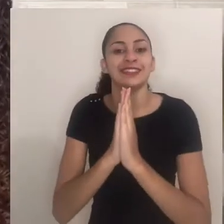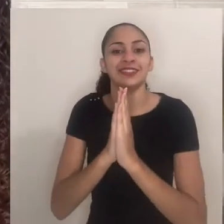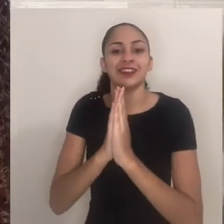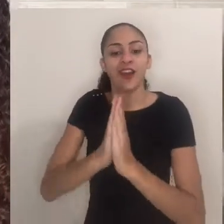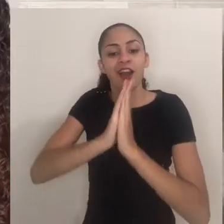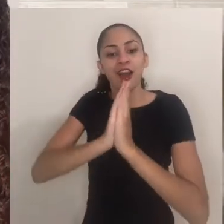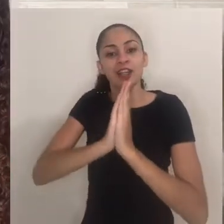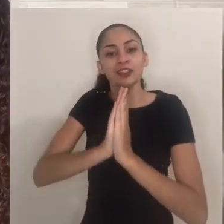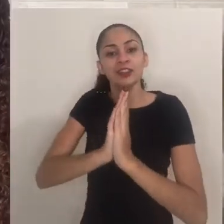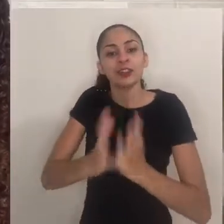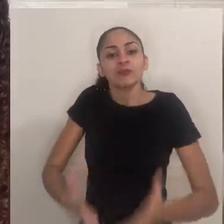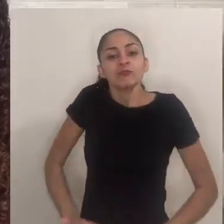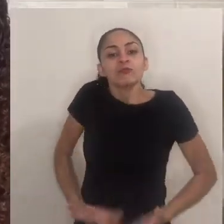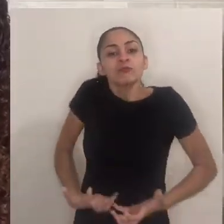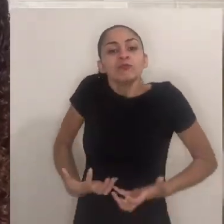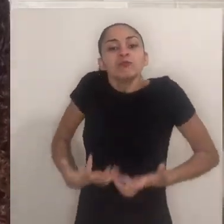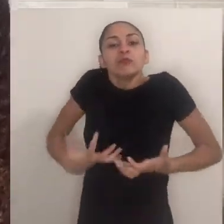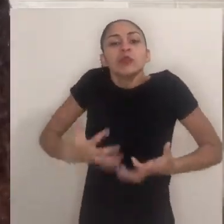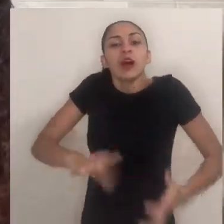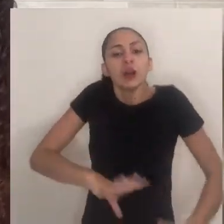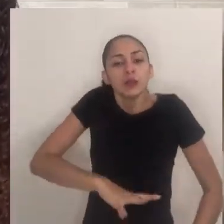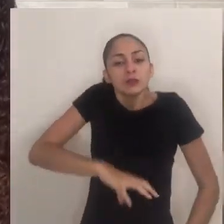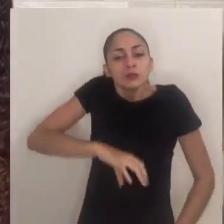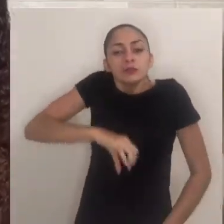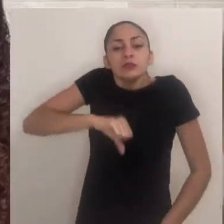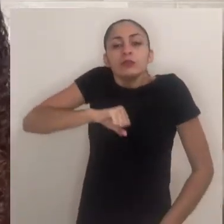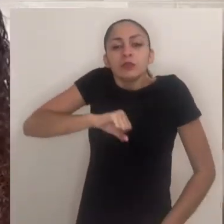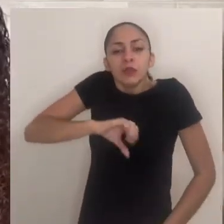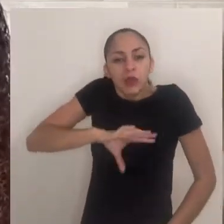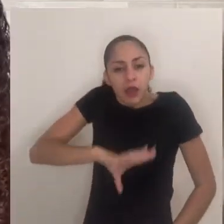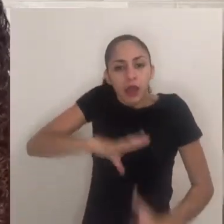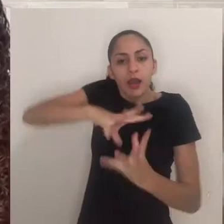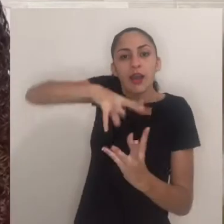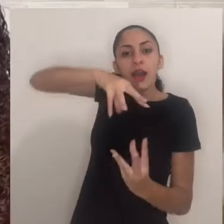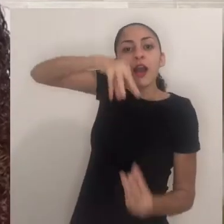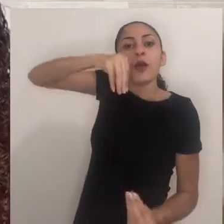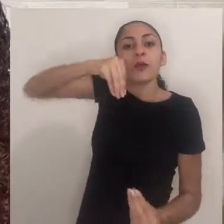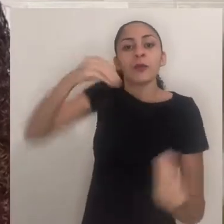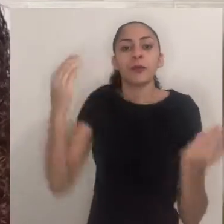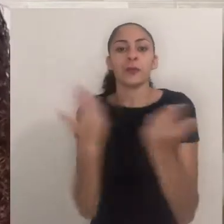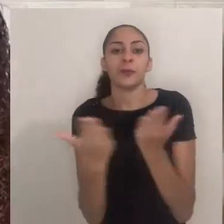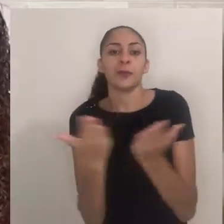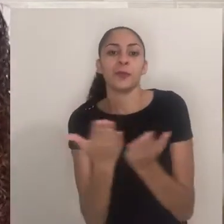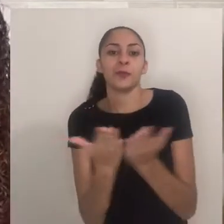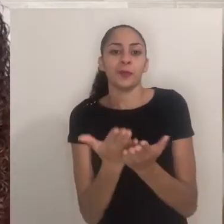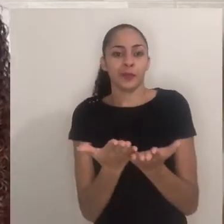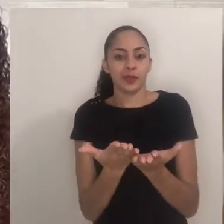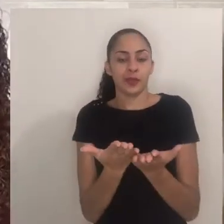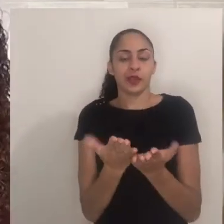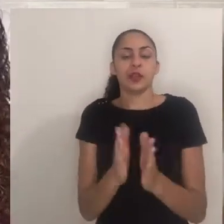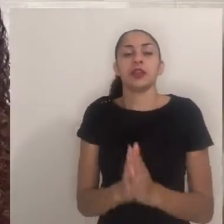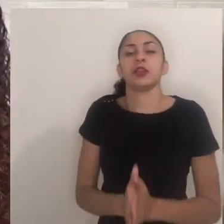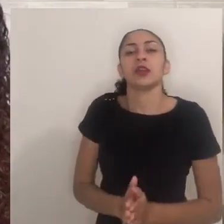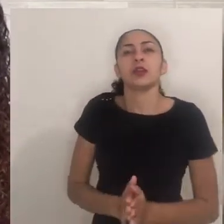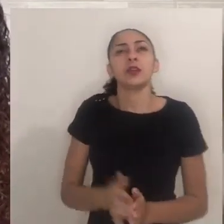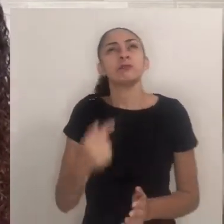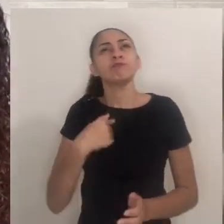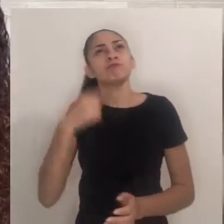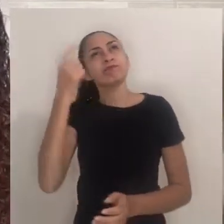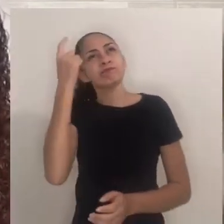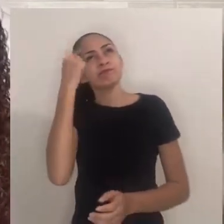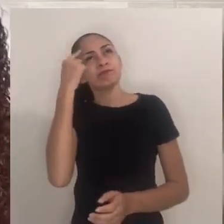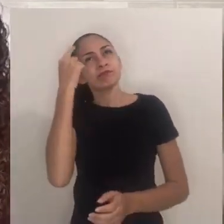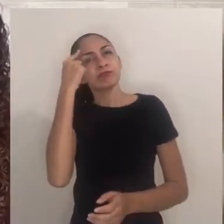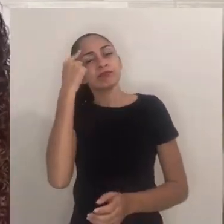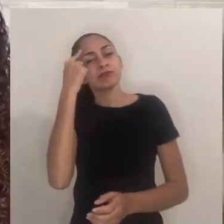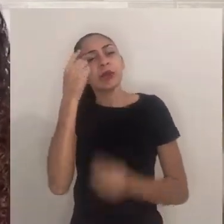cristão. E pensando nisso, reconhecendo a importância da oração para as nossas vidas, nós nos questionamos: